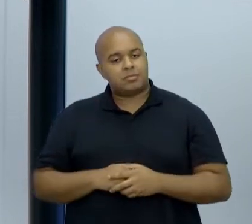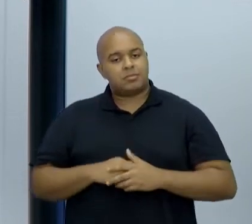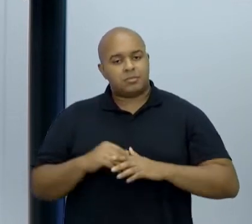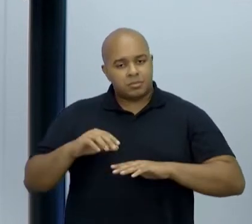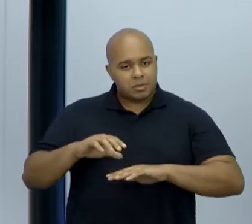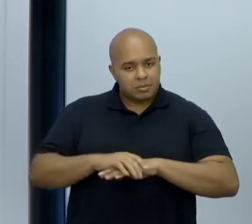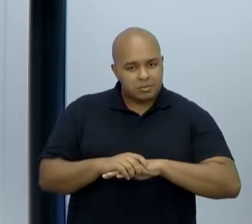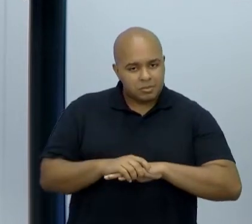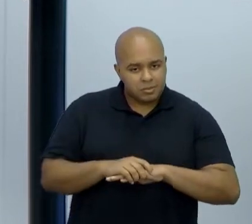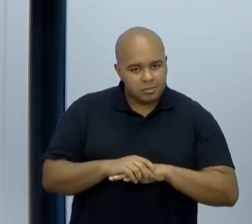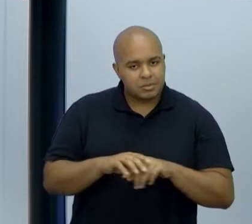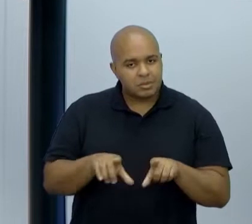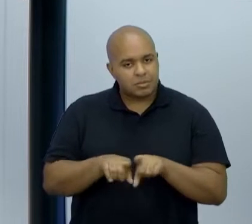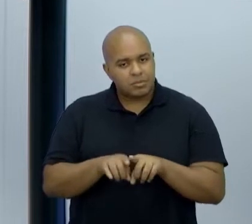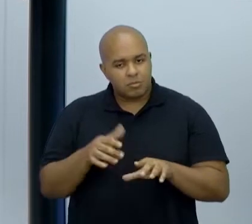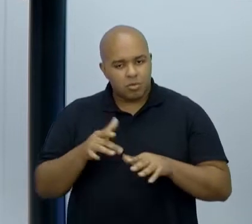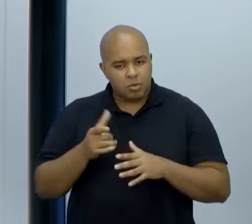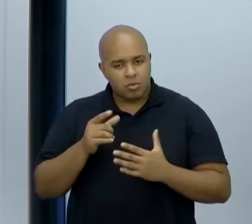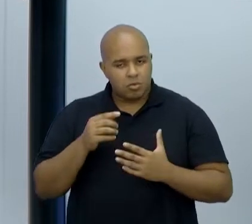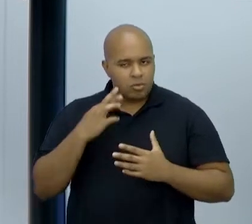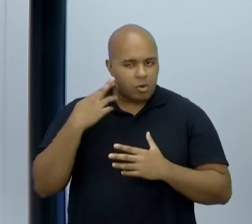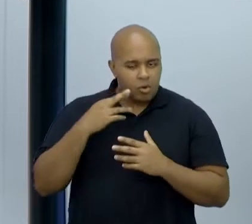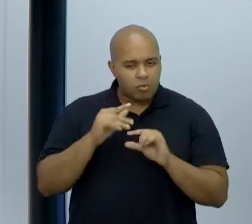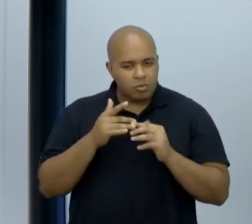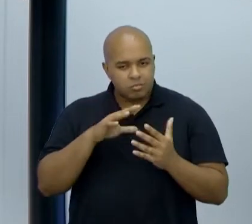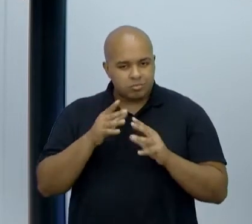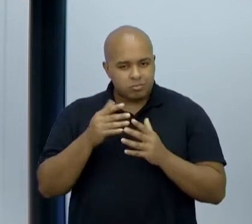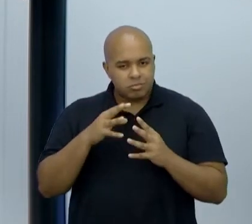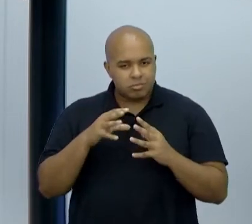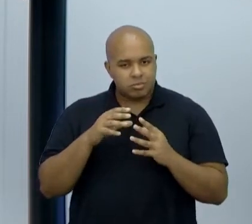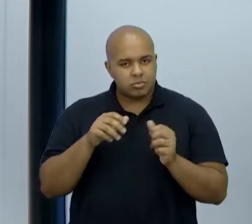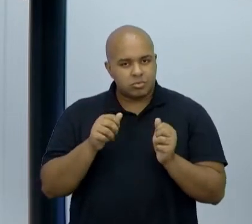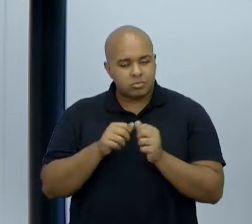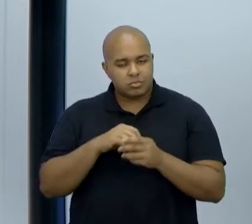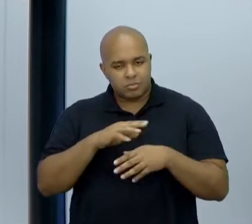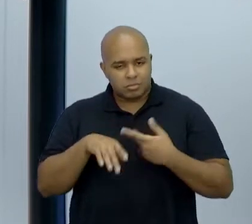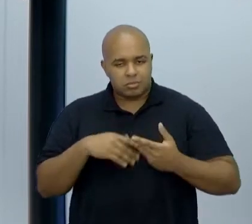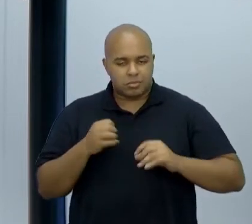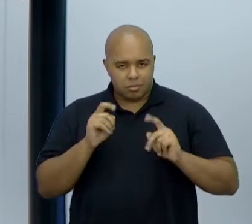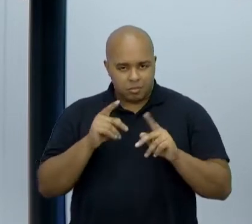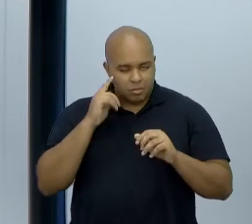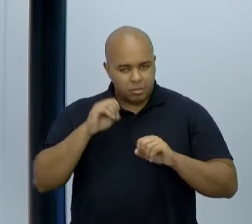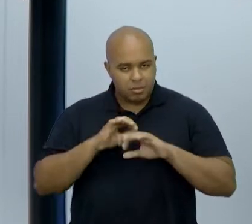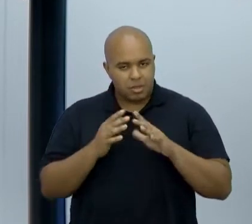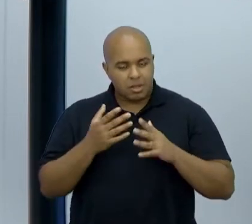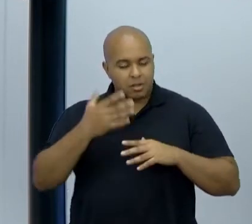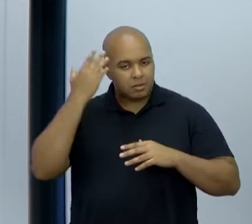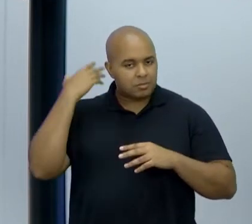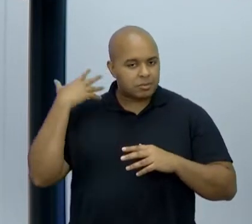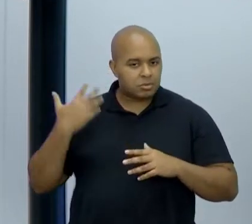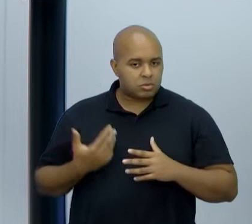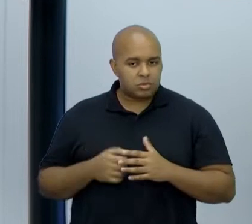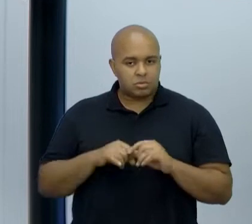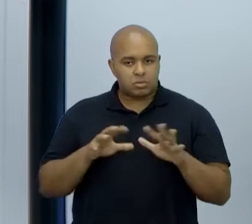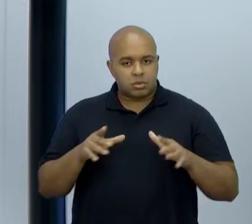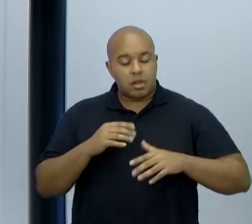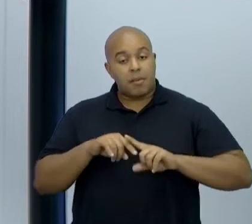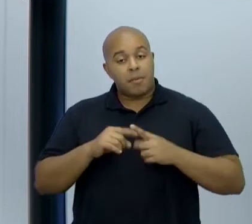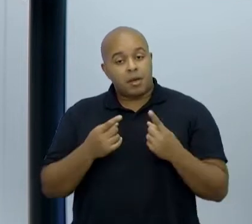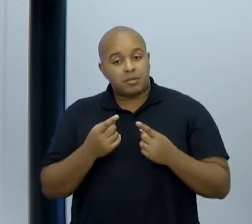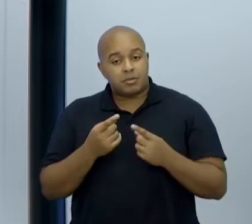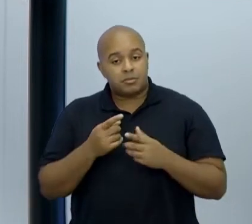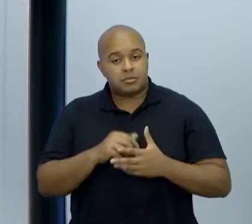e um sapato também meio rosé, né? Um rosa meio salmão já, tá certo? Estou com os cabelos soltos,